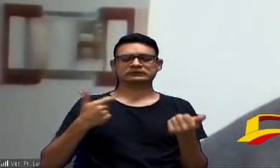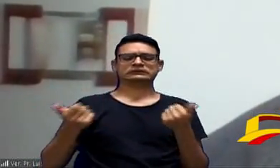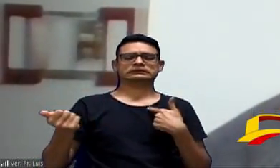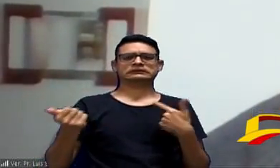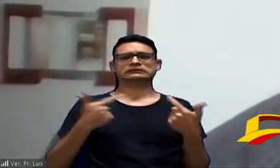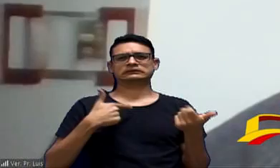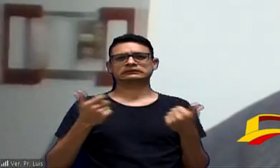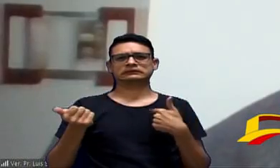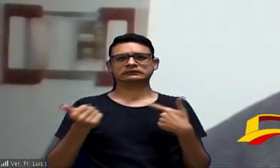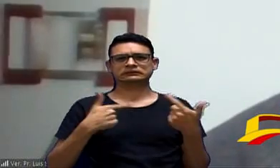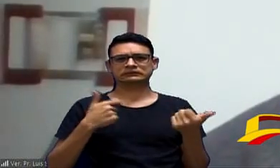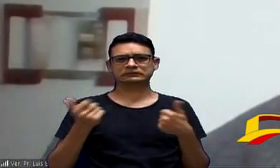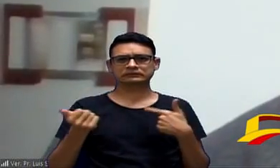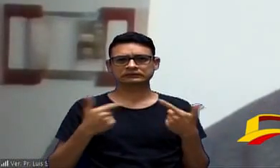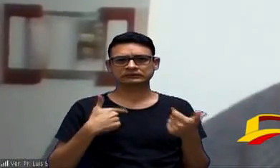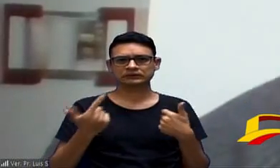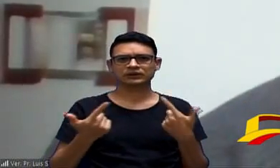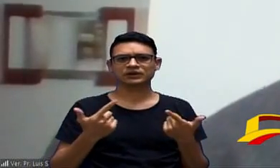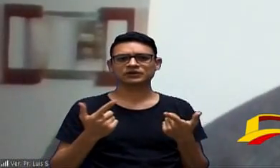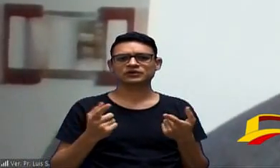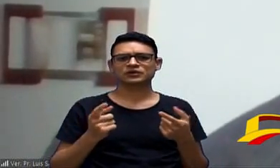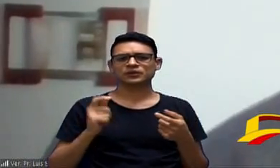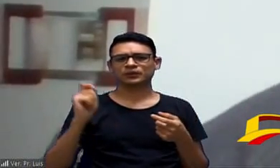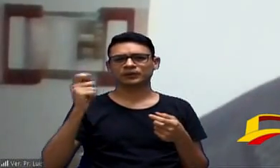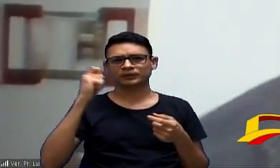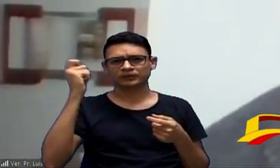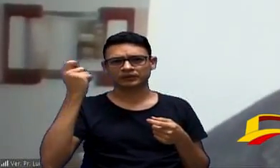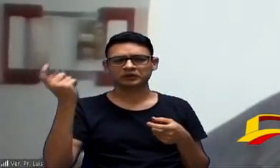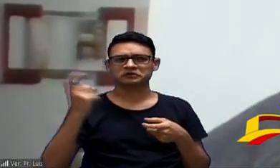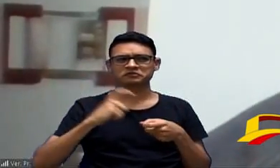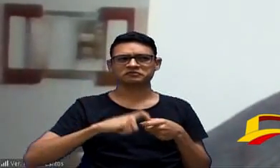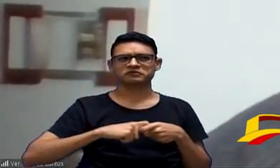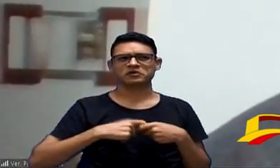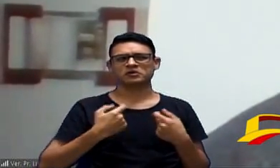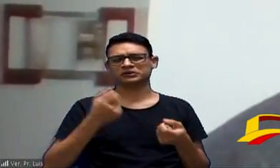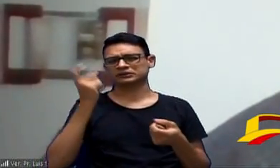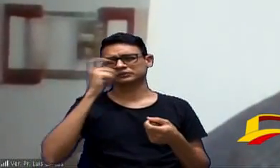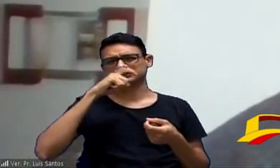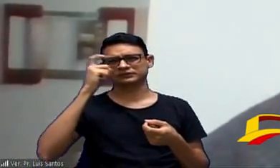absurdos, dizendo que eu estava querendo volta de rodeio, essas coisas. Eu